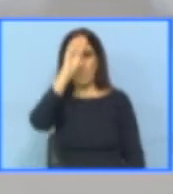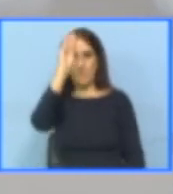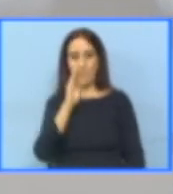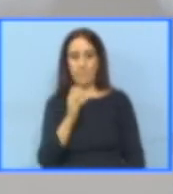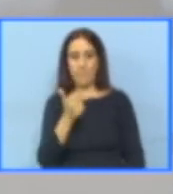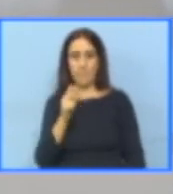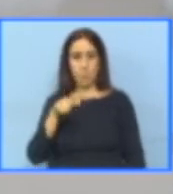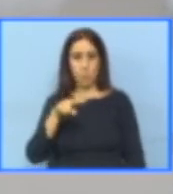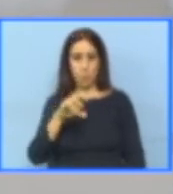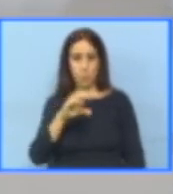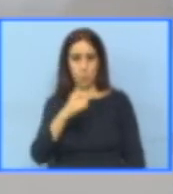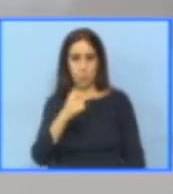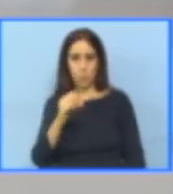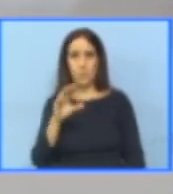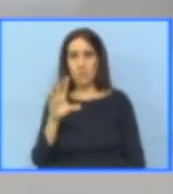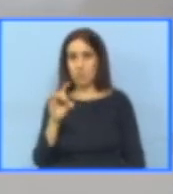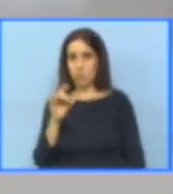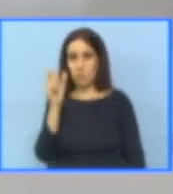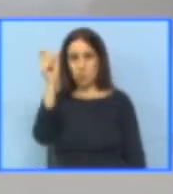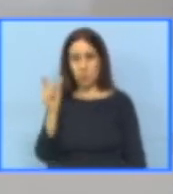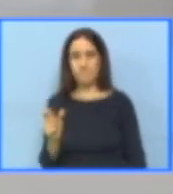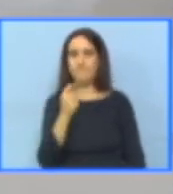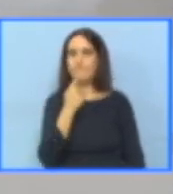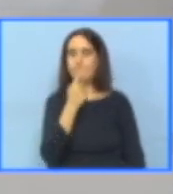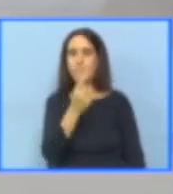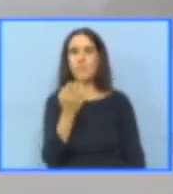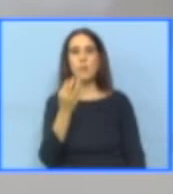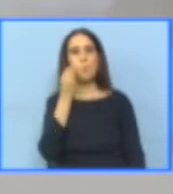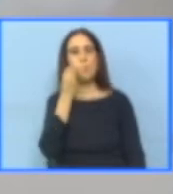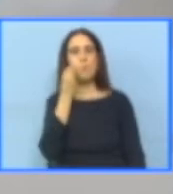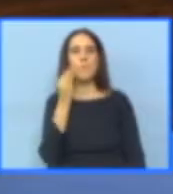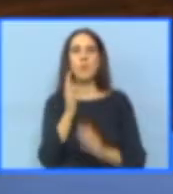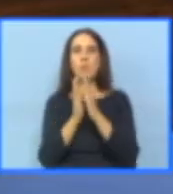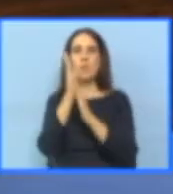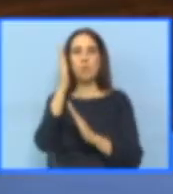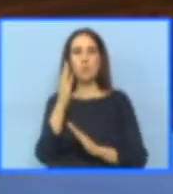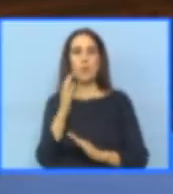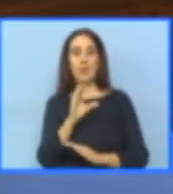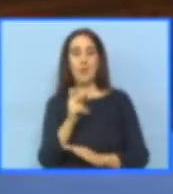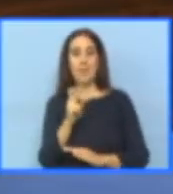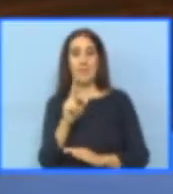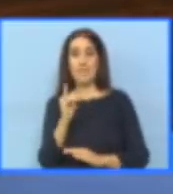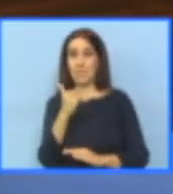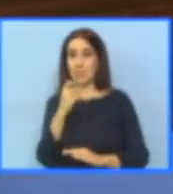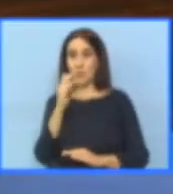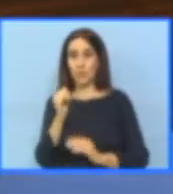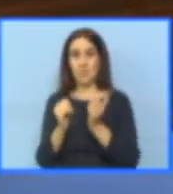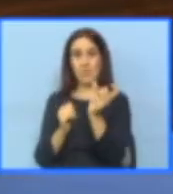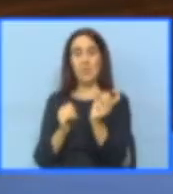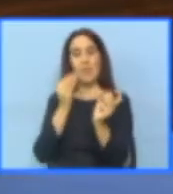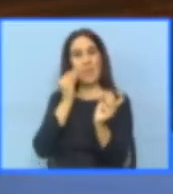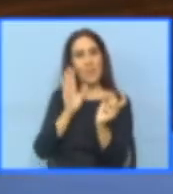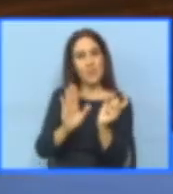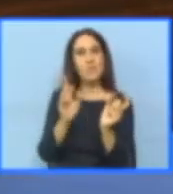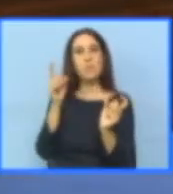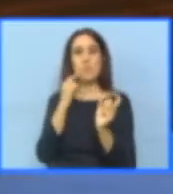apresentou o nosso existir cristão em Deus, Caritas Est, cá está o nome, Caritas, Deus é amor,